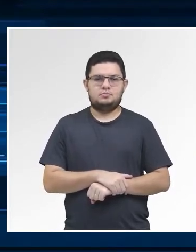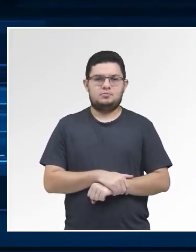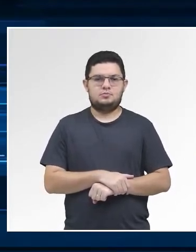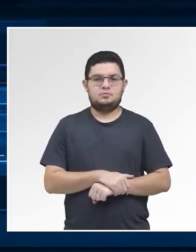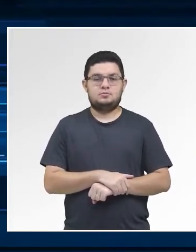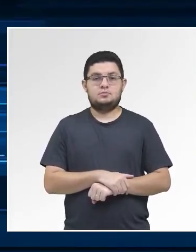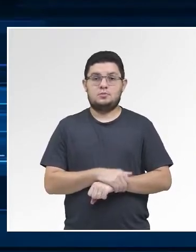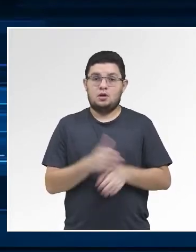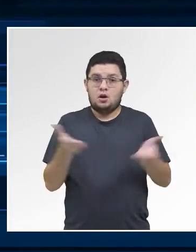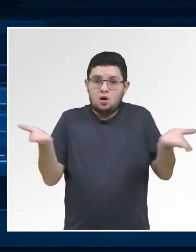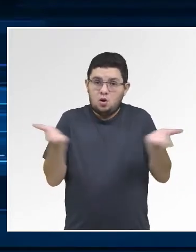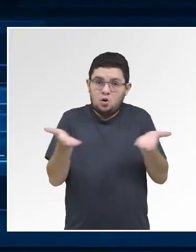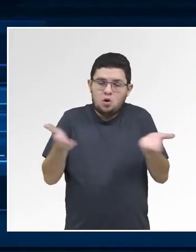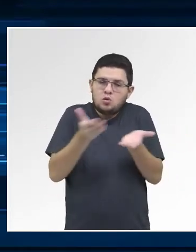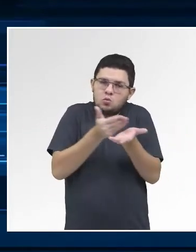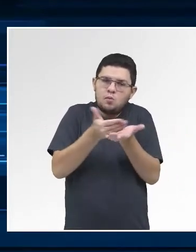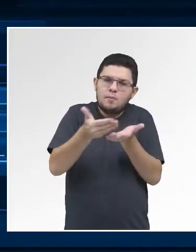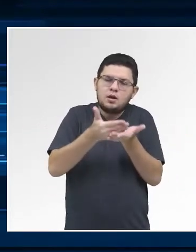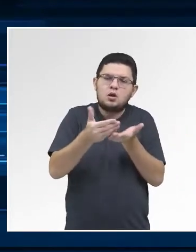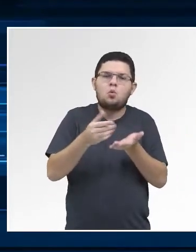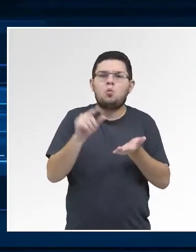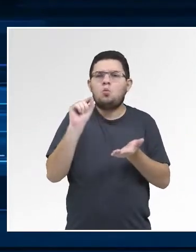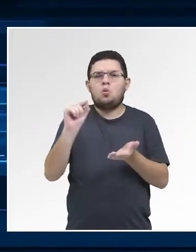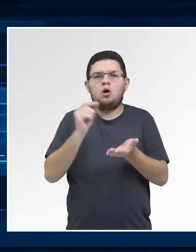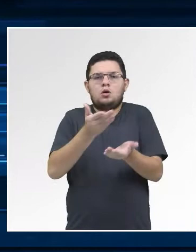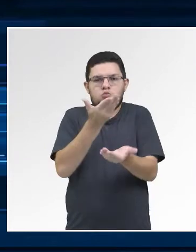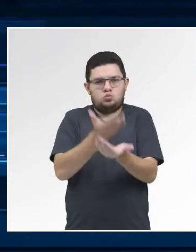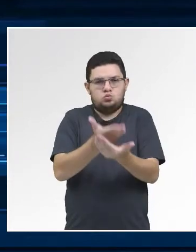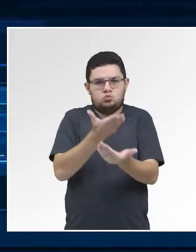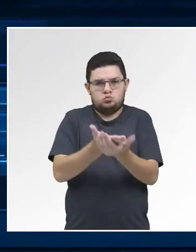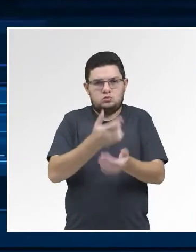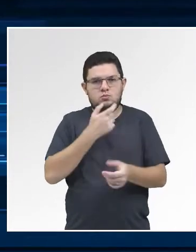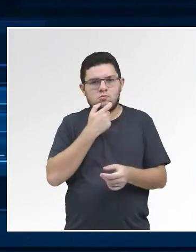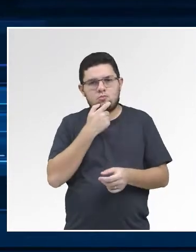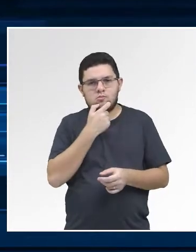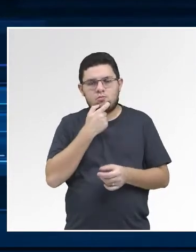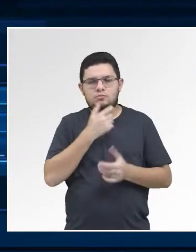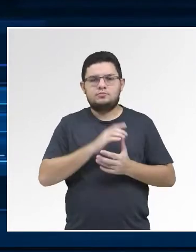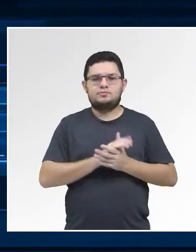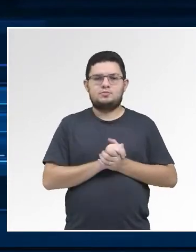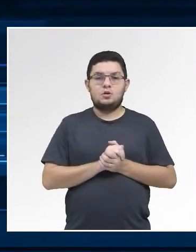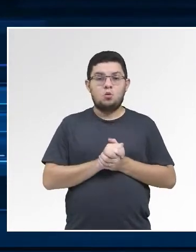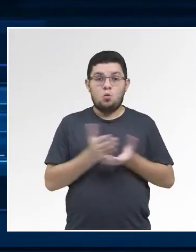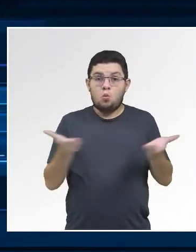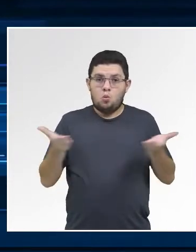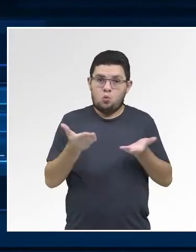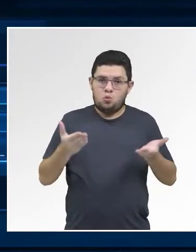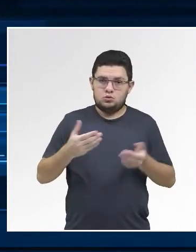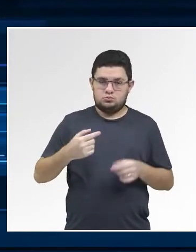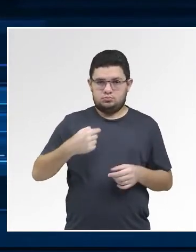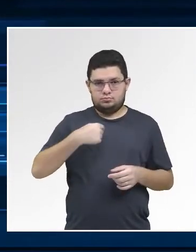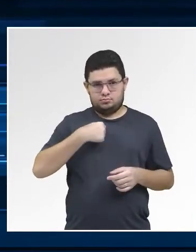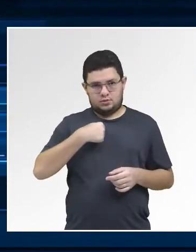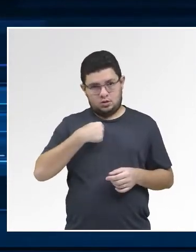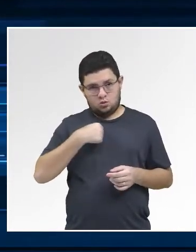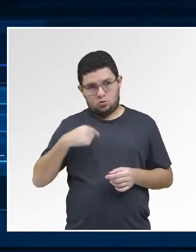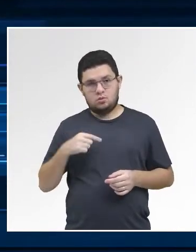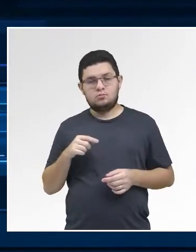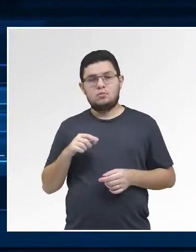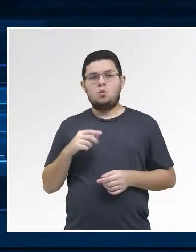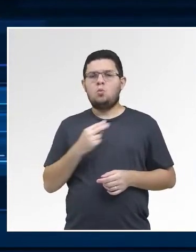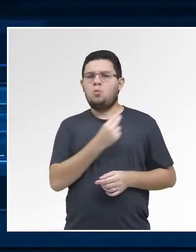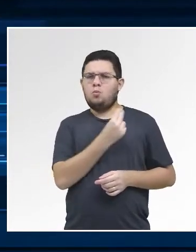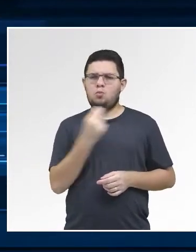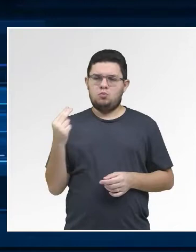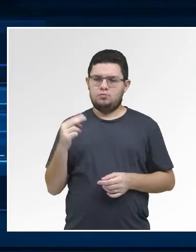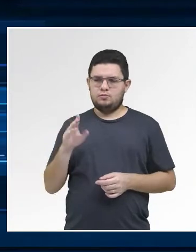Estamos começando mais uma aula de língua inglesa. Hoje sou eu que vou iniciar, sou o professor Bruno, né? Estou aqui com vocês para